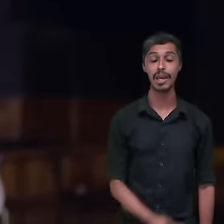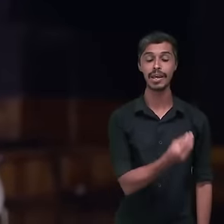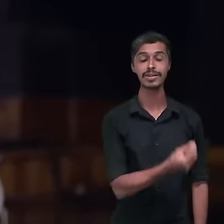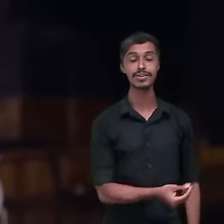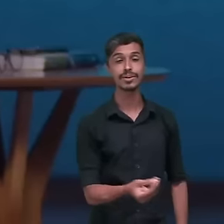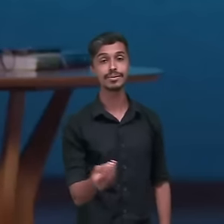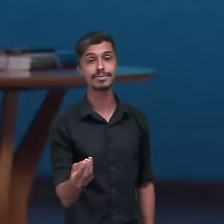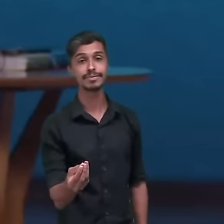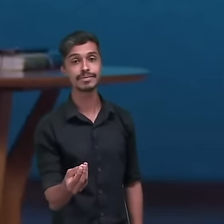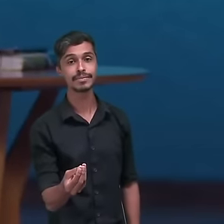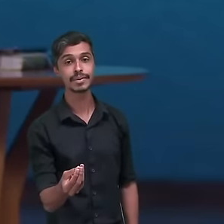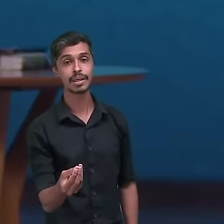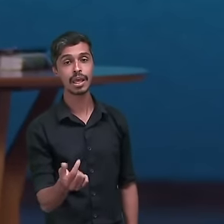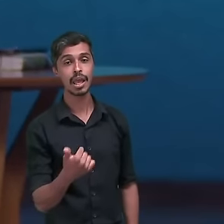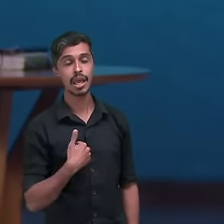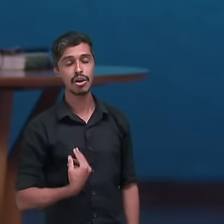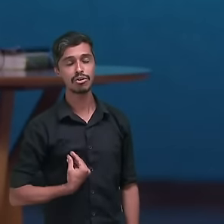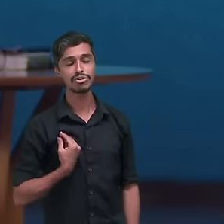Eu estava na UTI,